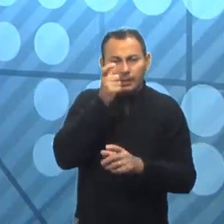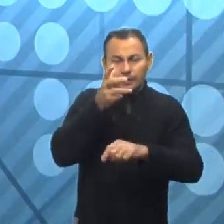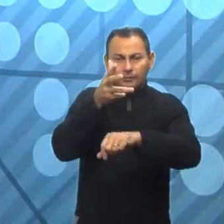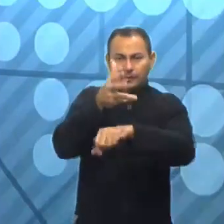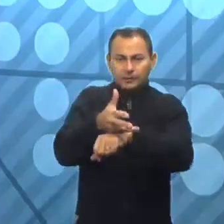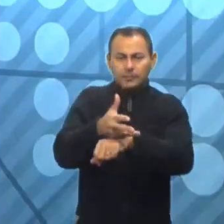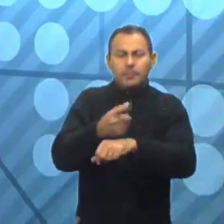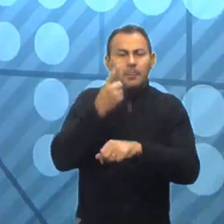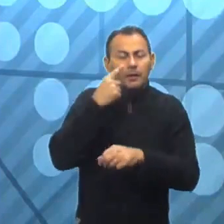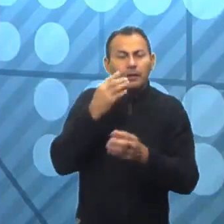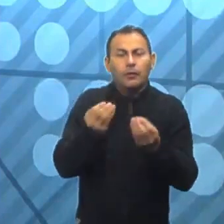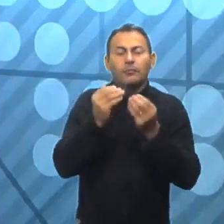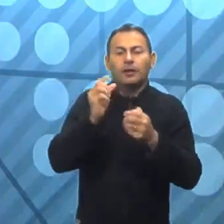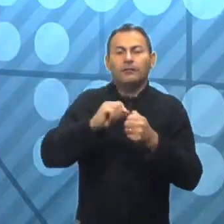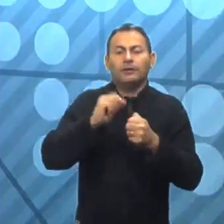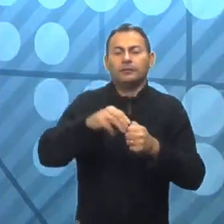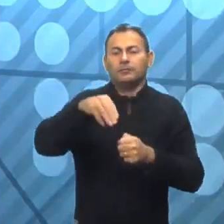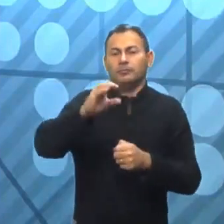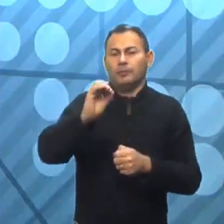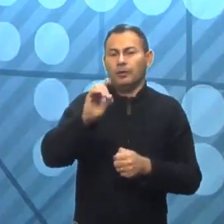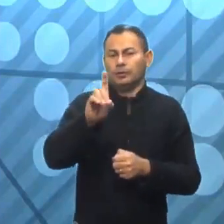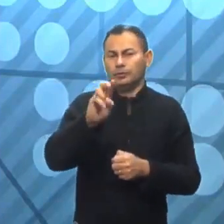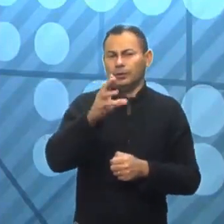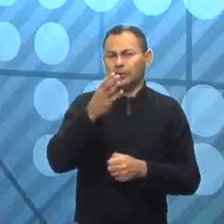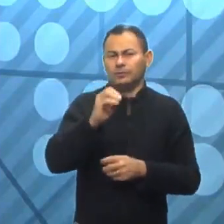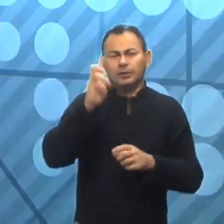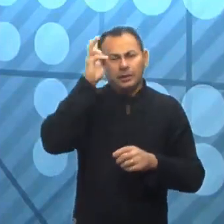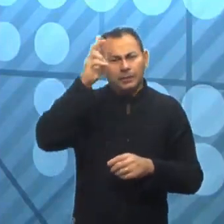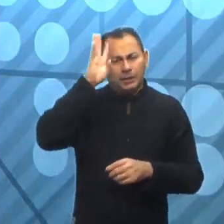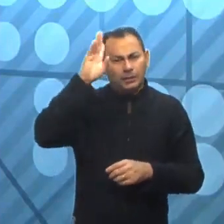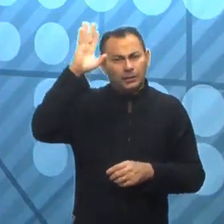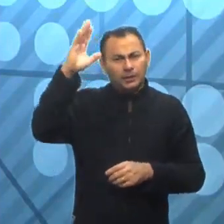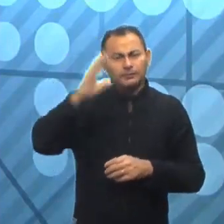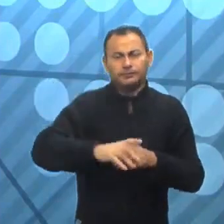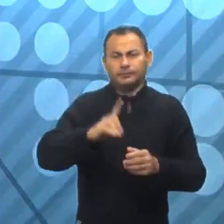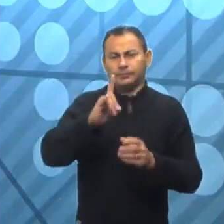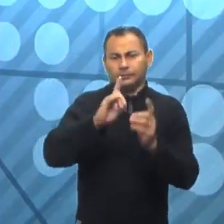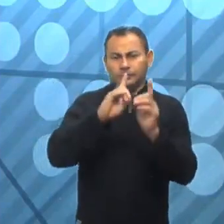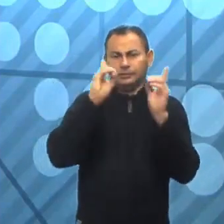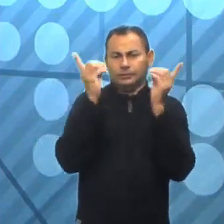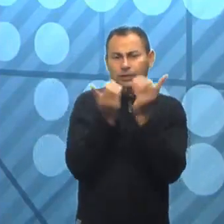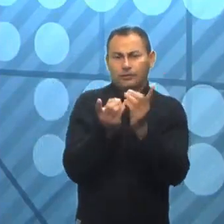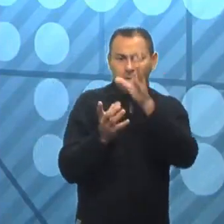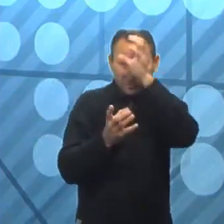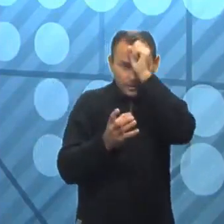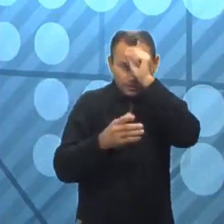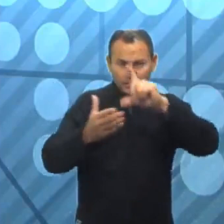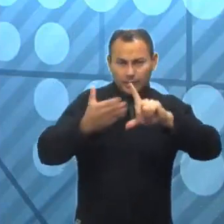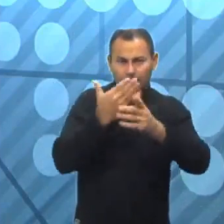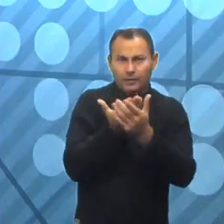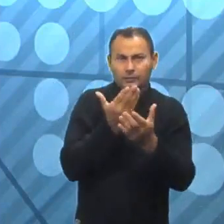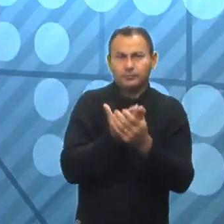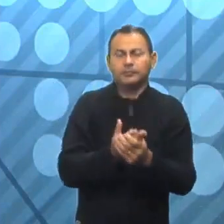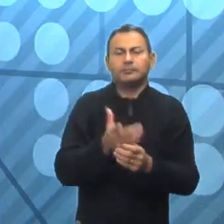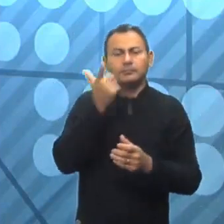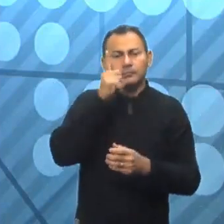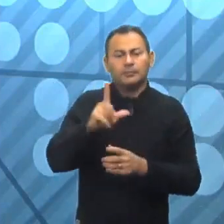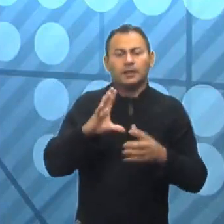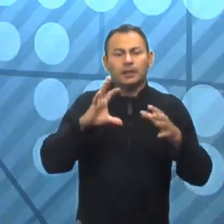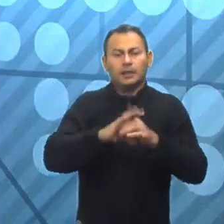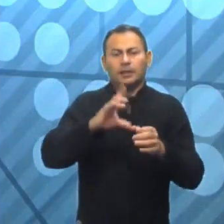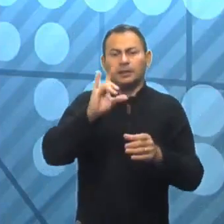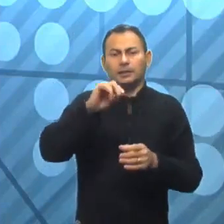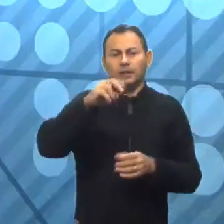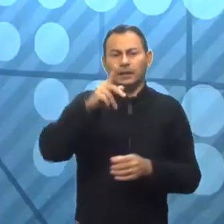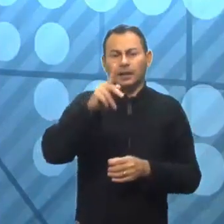vídeo, vai ver como que é feita a modulação, vai lembrar da teoria de modulação digital que você aprendeu nas teleaulas, vai conseguir linkar